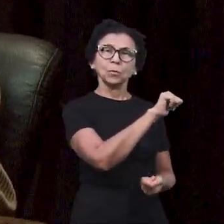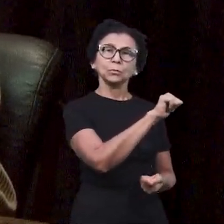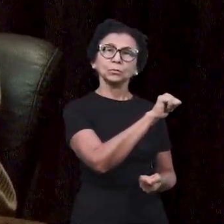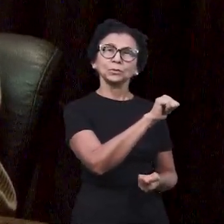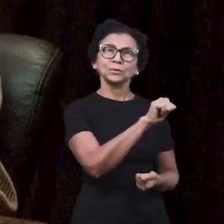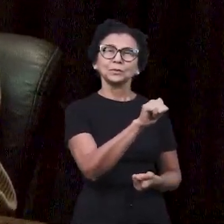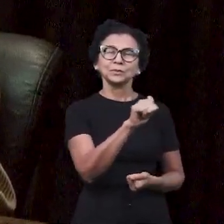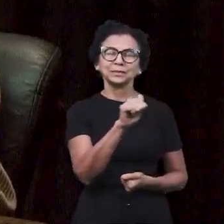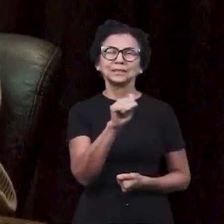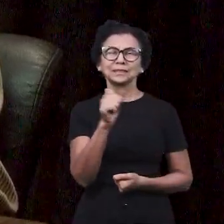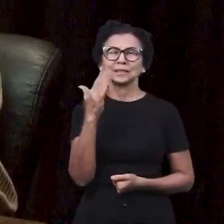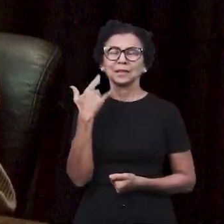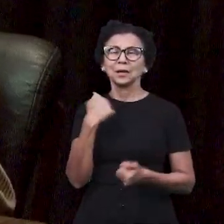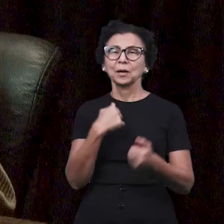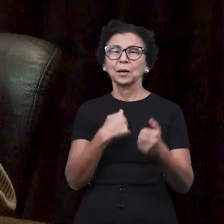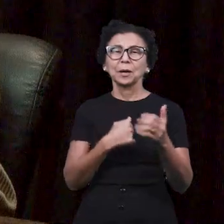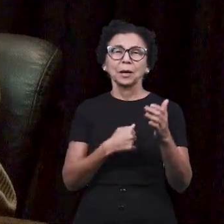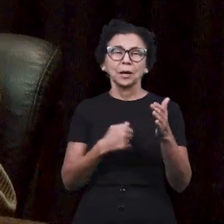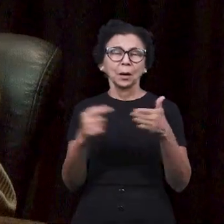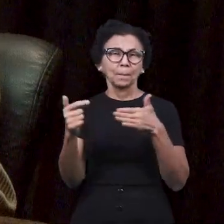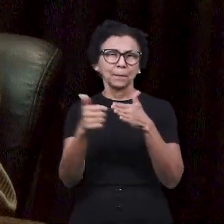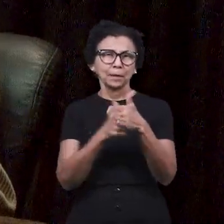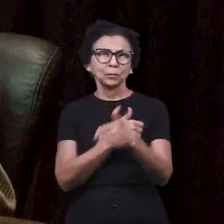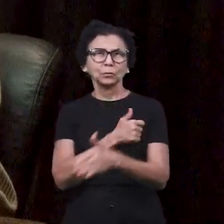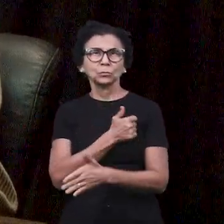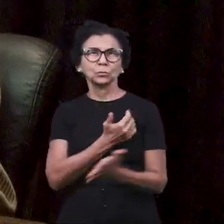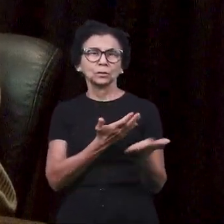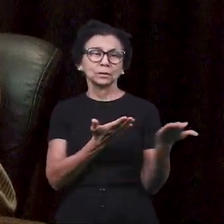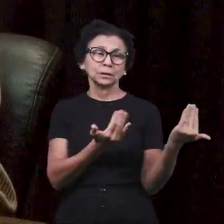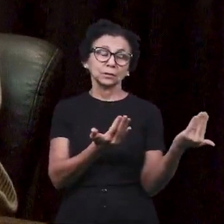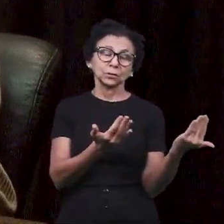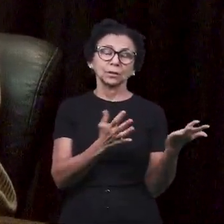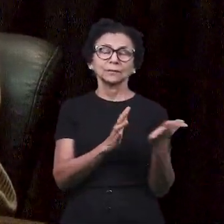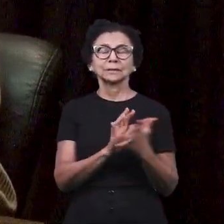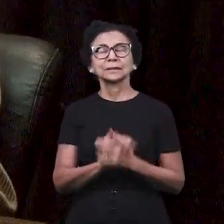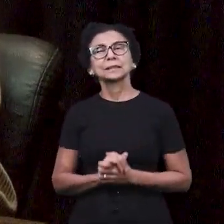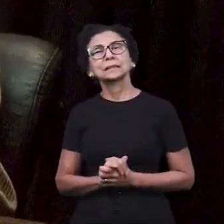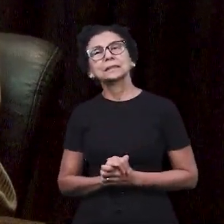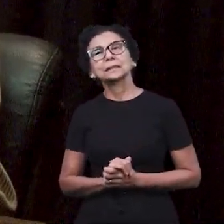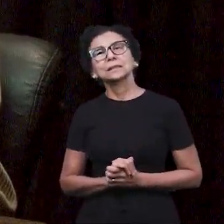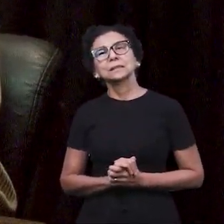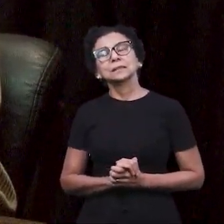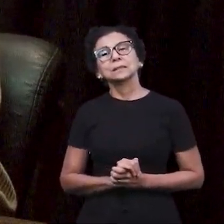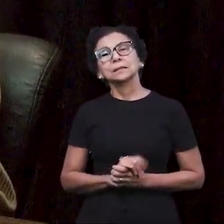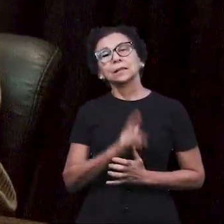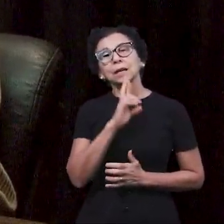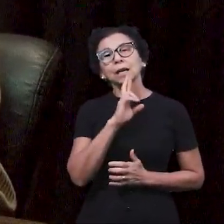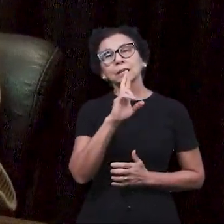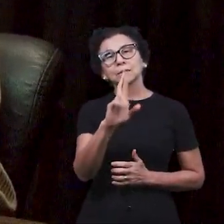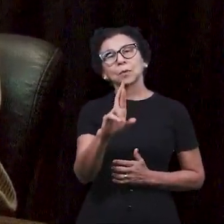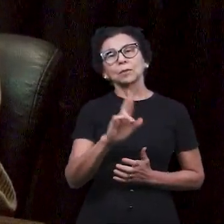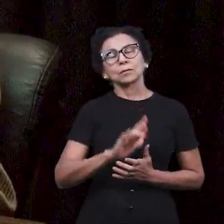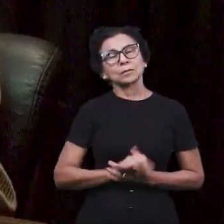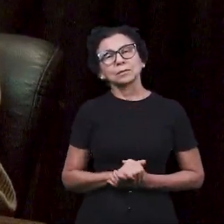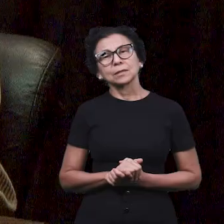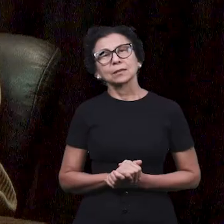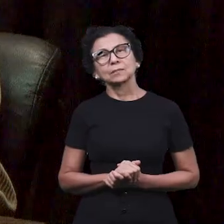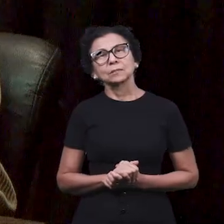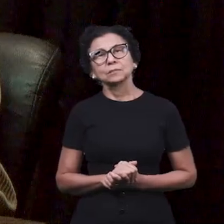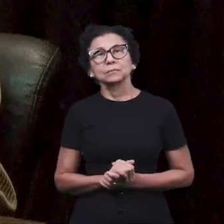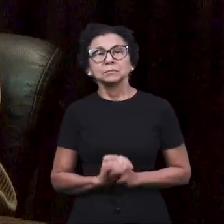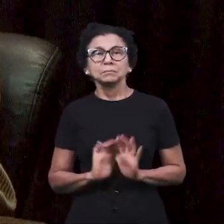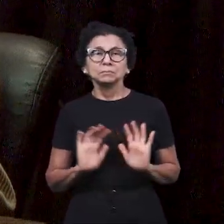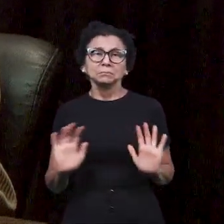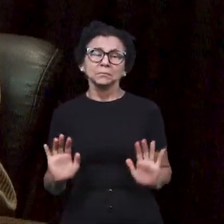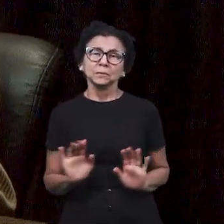pergunta. Uhum. Aí as pessoas, né, os jovens que estavam participando ficavam em dúvida. Então a resposta era uma só: